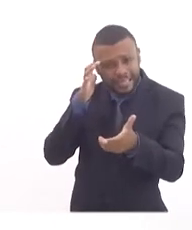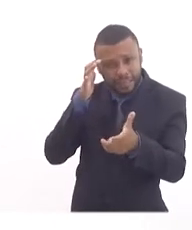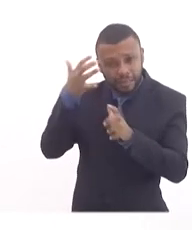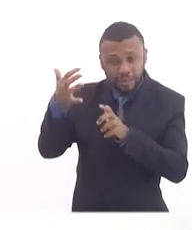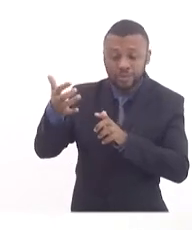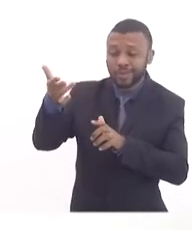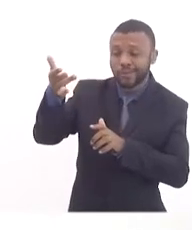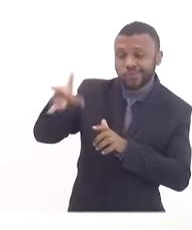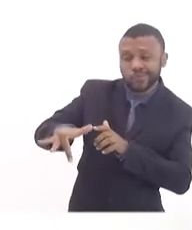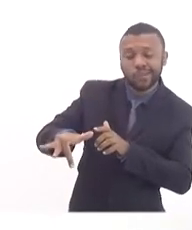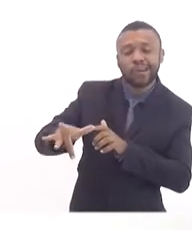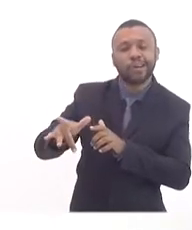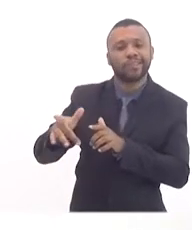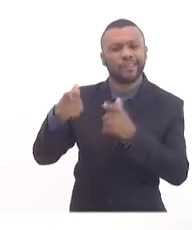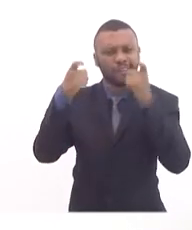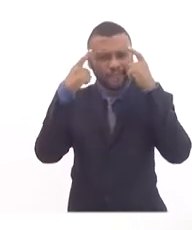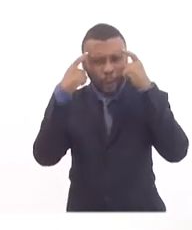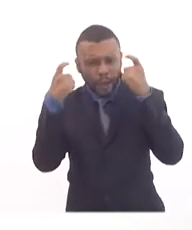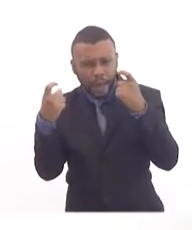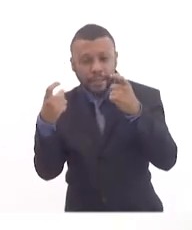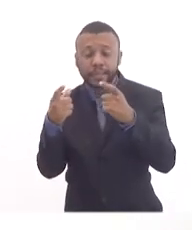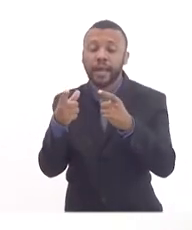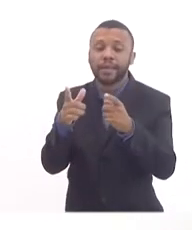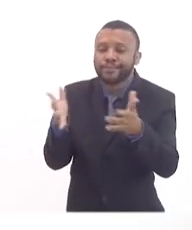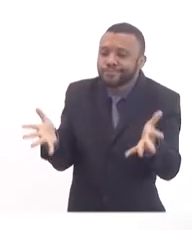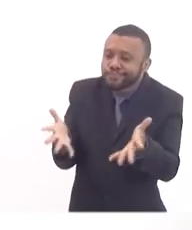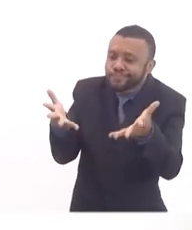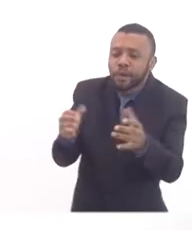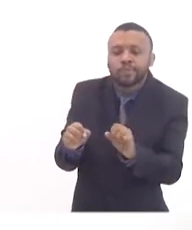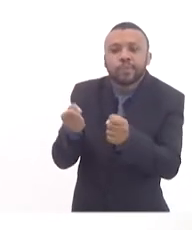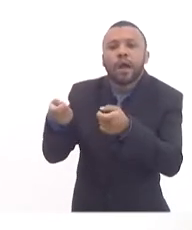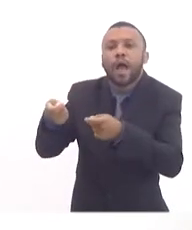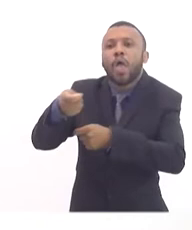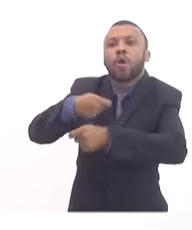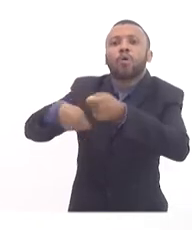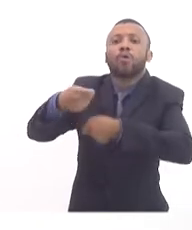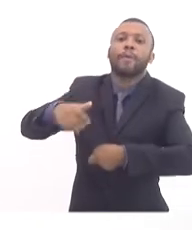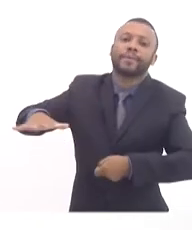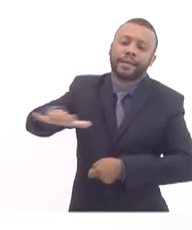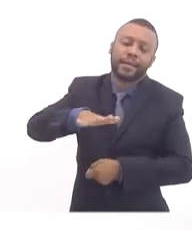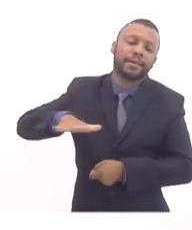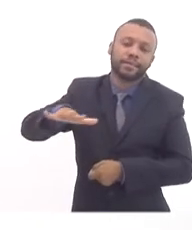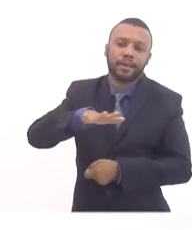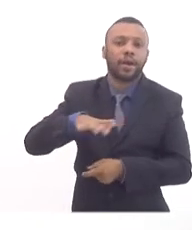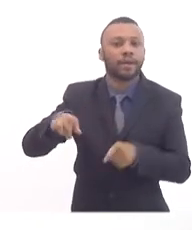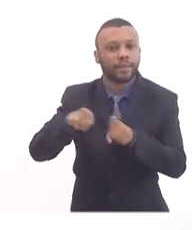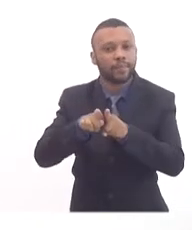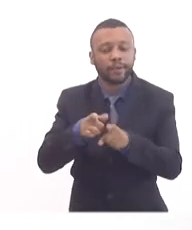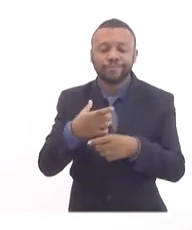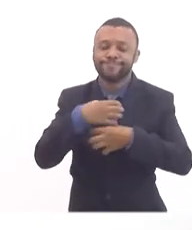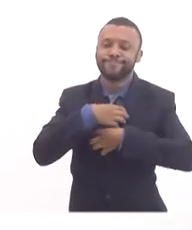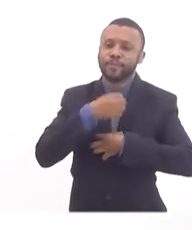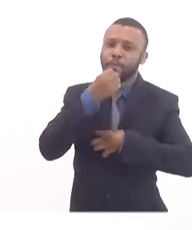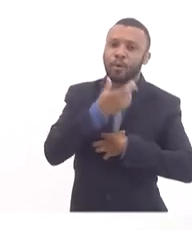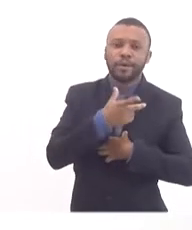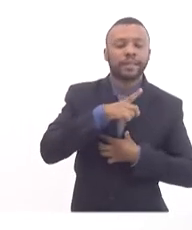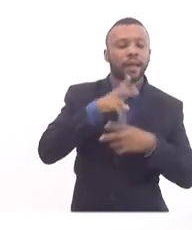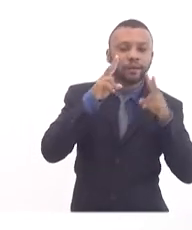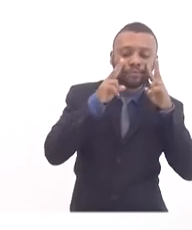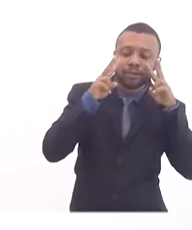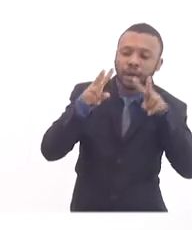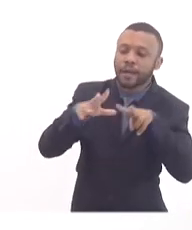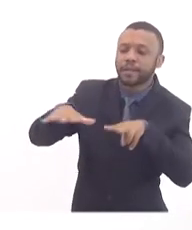talvez é o fortalecimento econômico daquela região EA me agrada muito também sempre esse olhar da região metropolitana